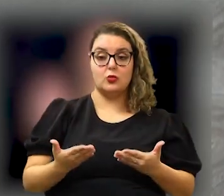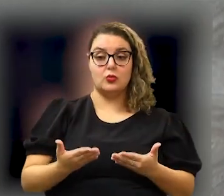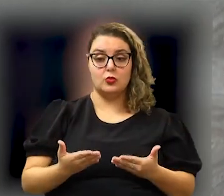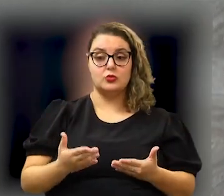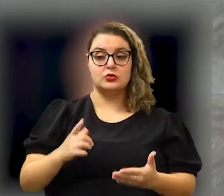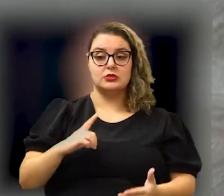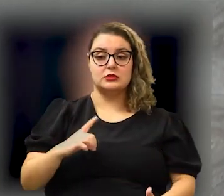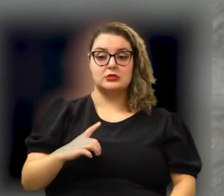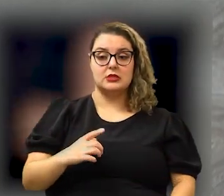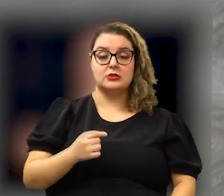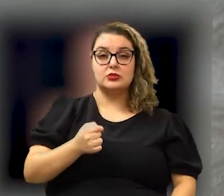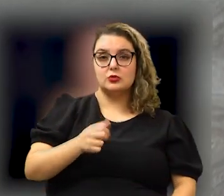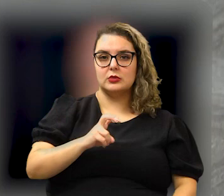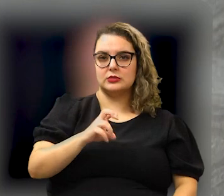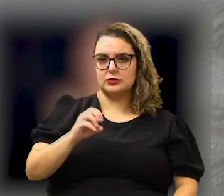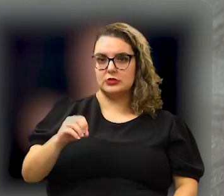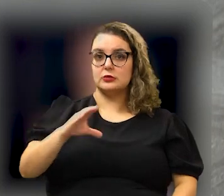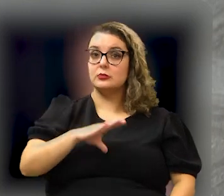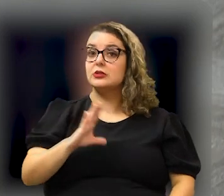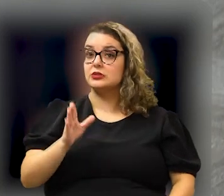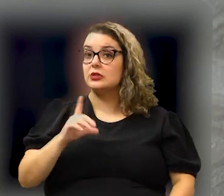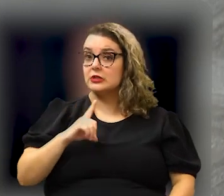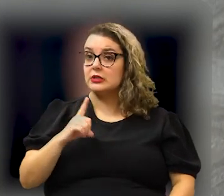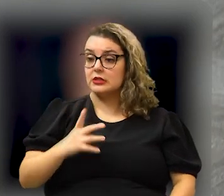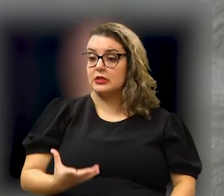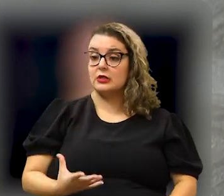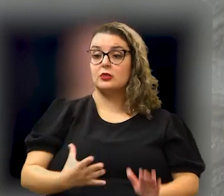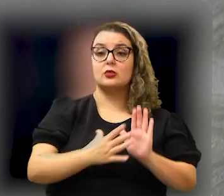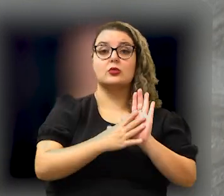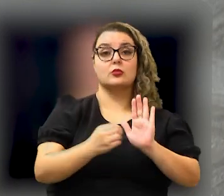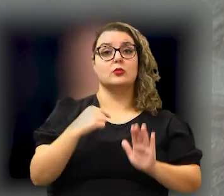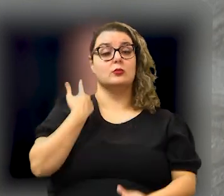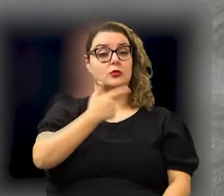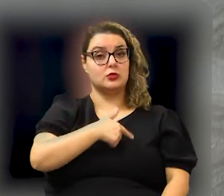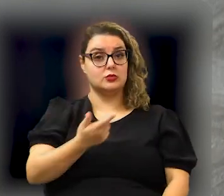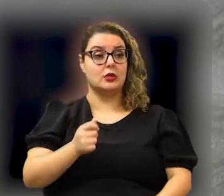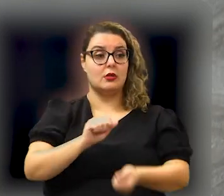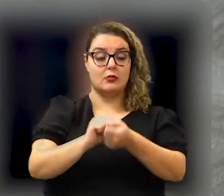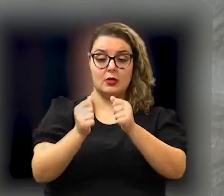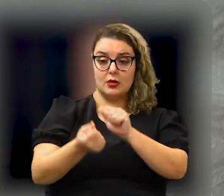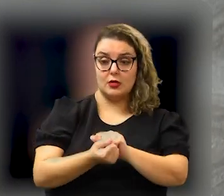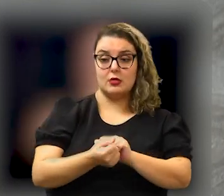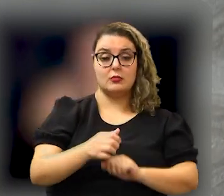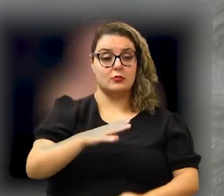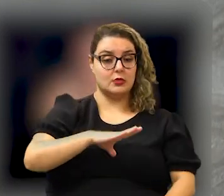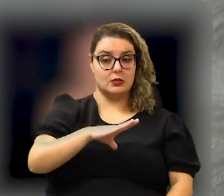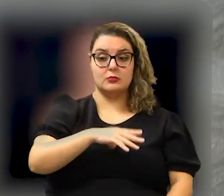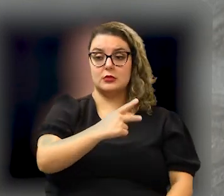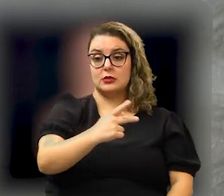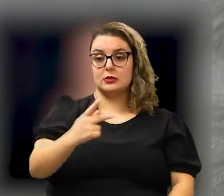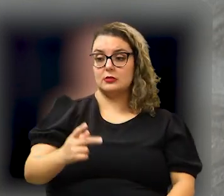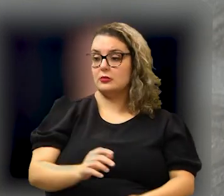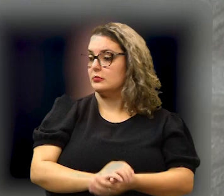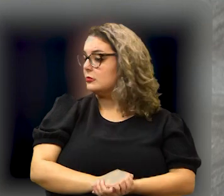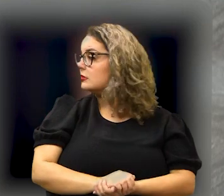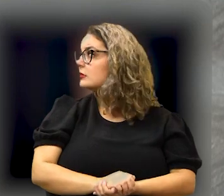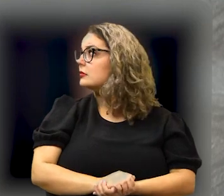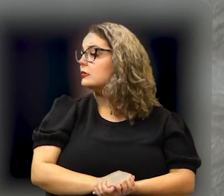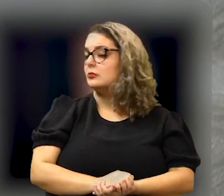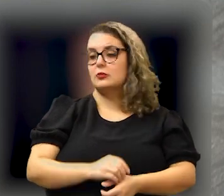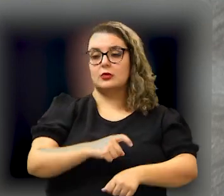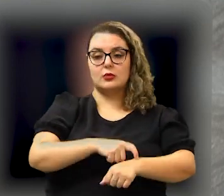momento pioneiro, inovador no município de Campinas. Pela primeira vez a apuração acontecendo dessa forma,